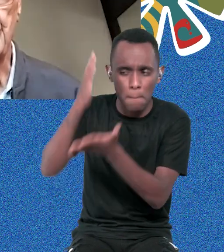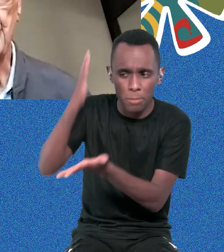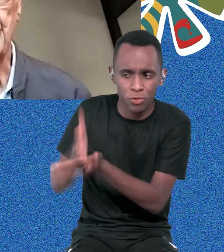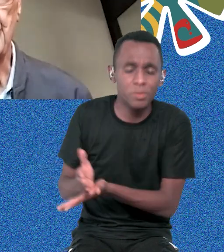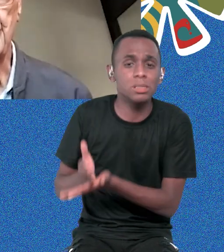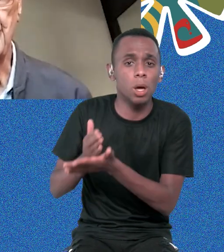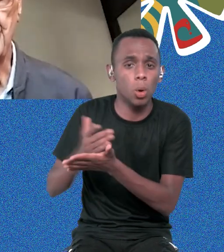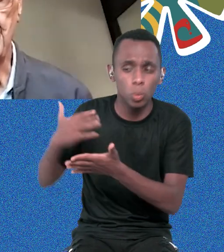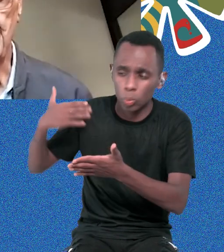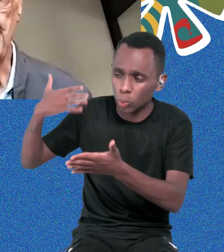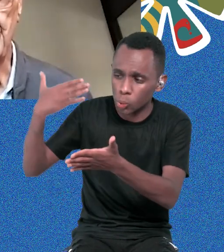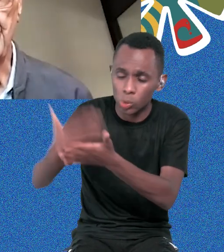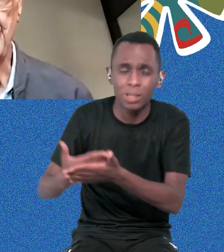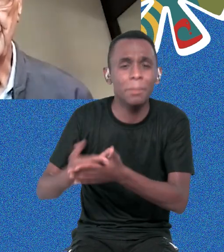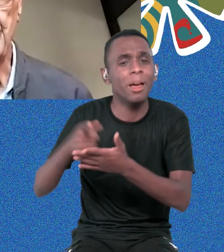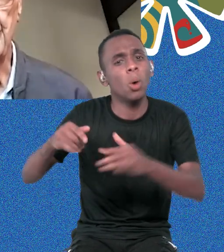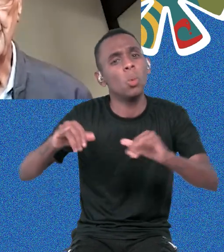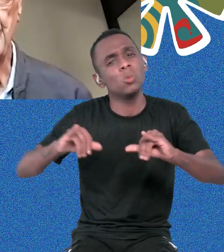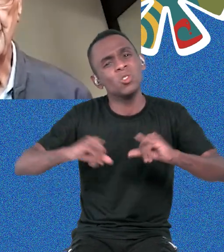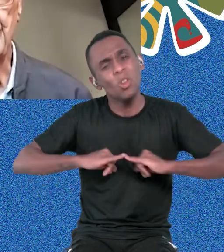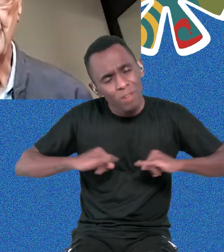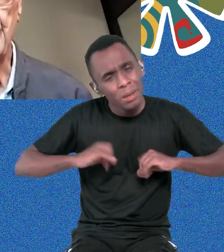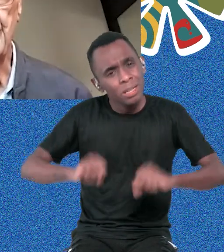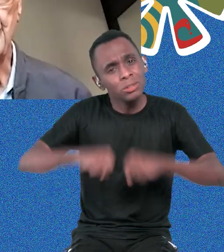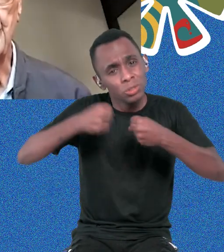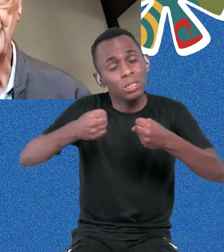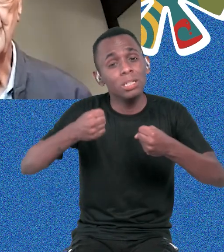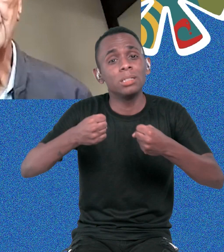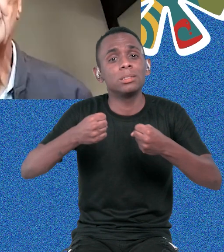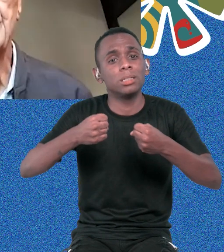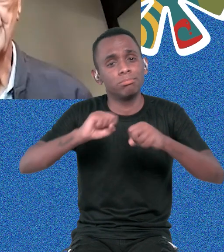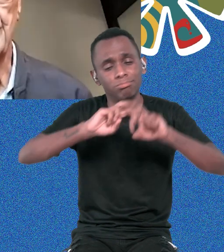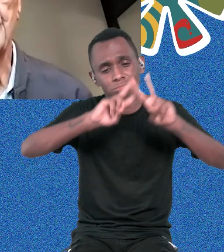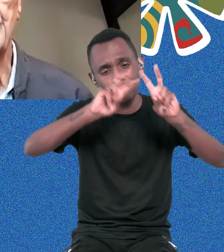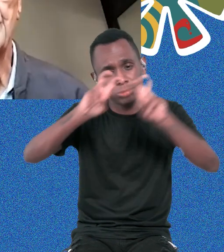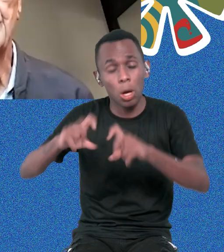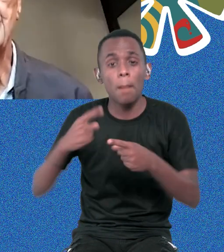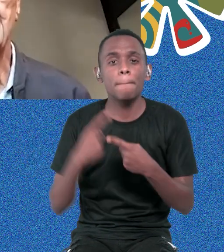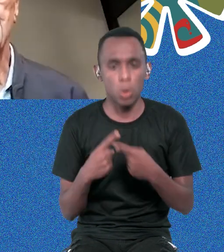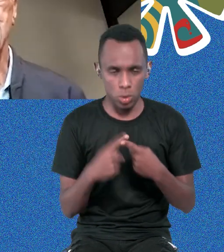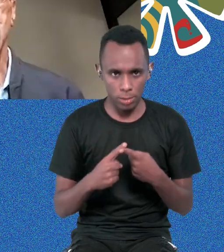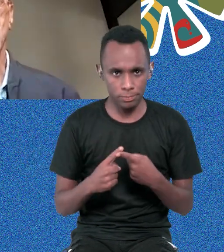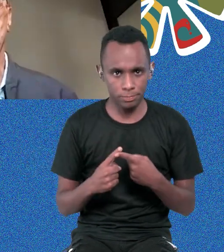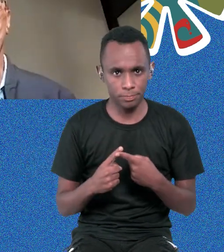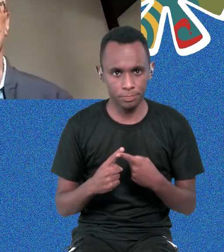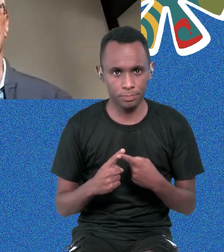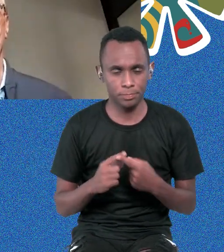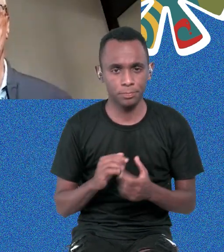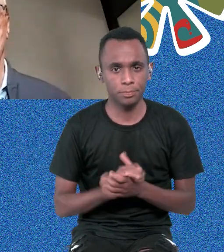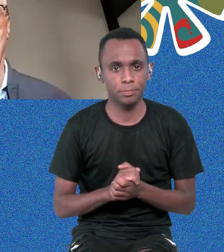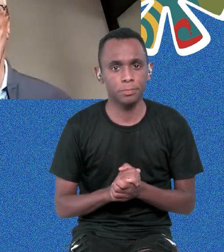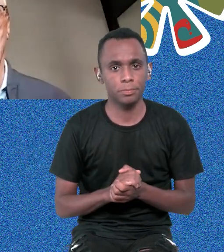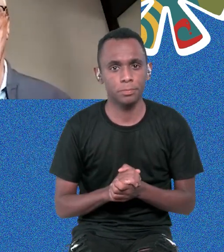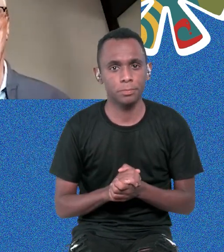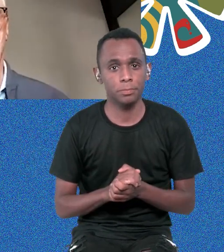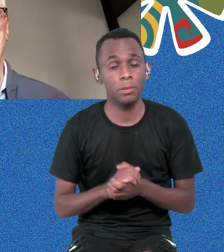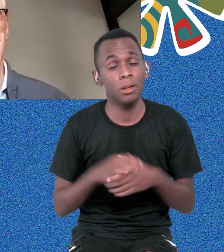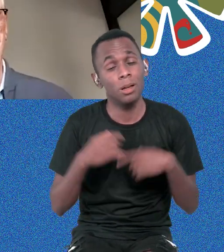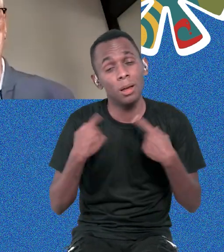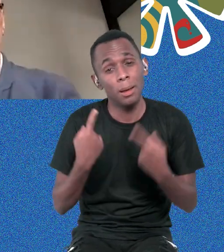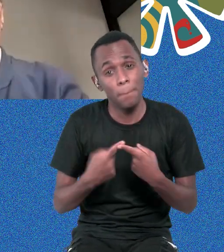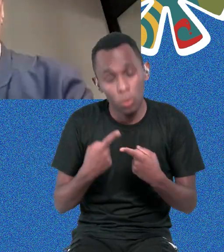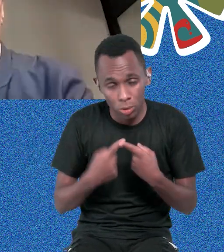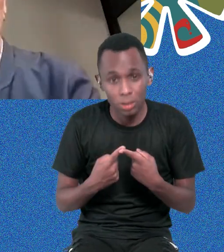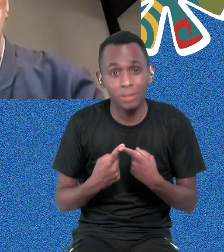tal, ela é uma luta muito sofrida em todos os sentidos, porque, pela